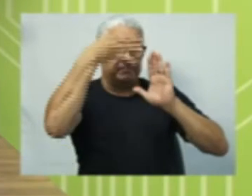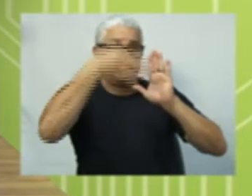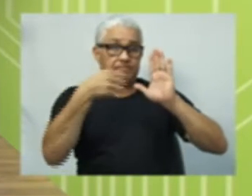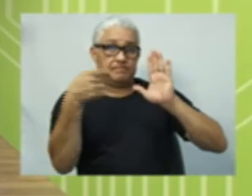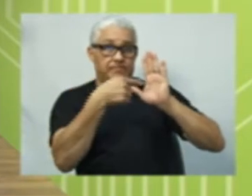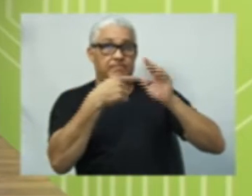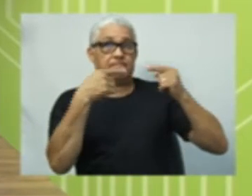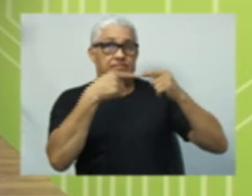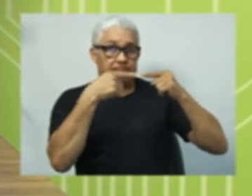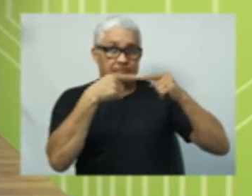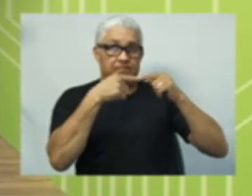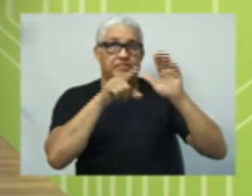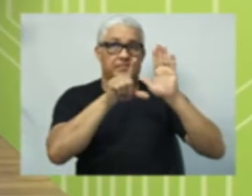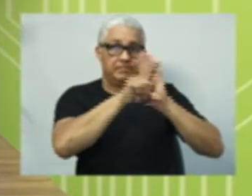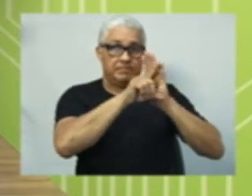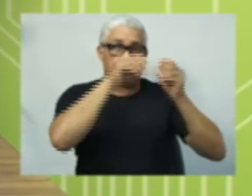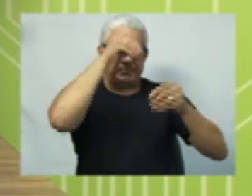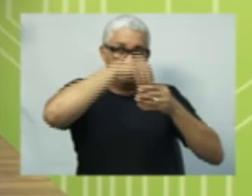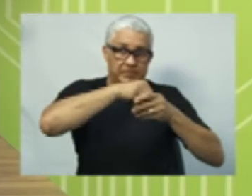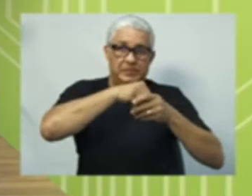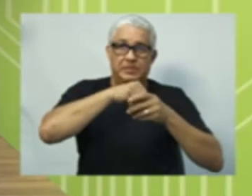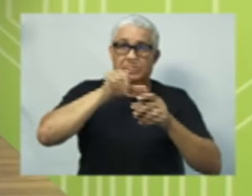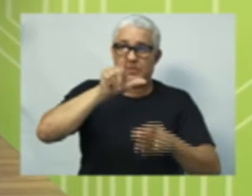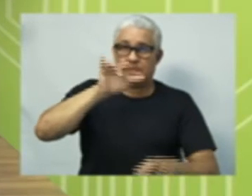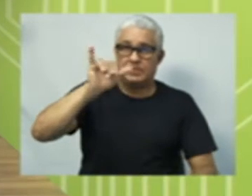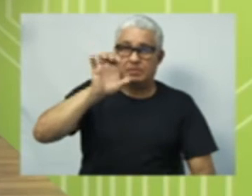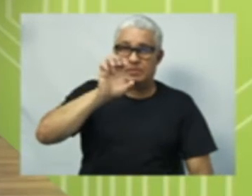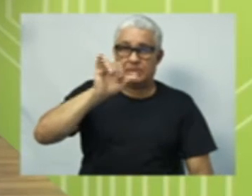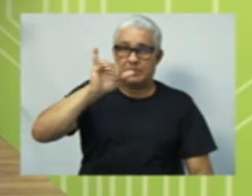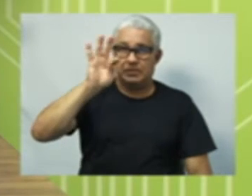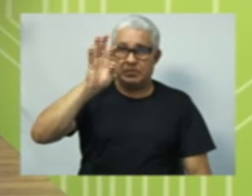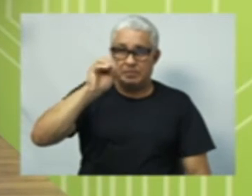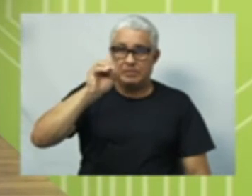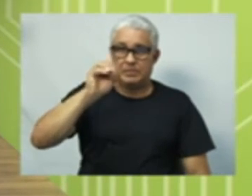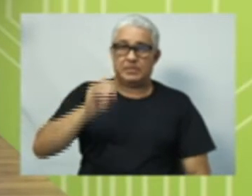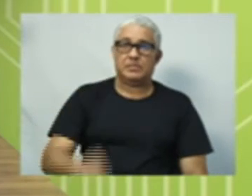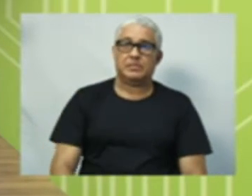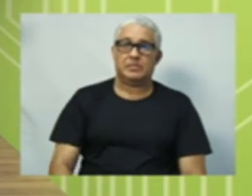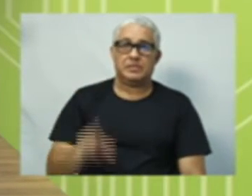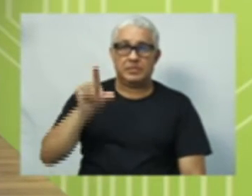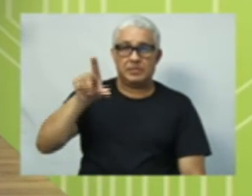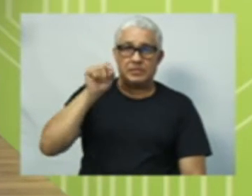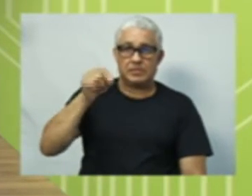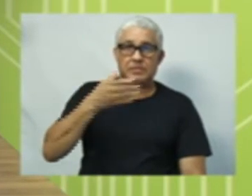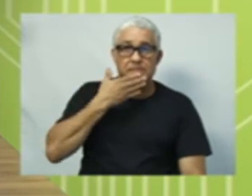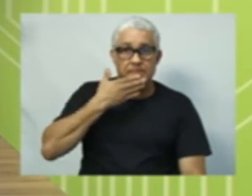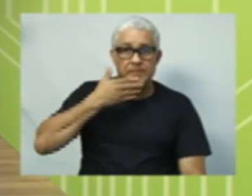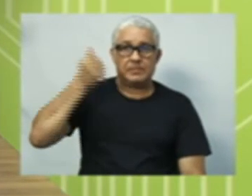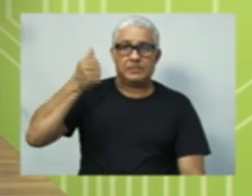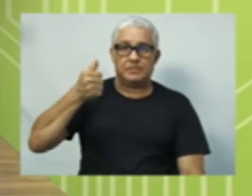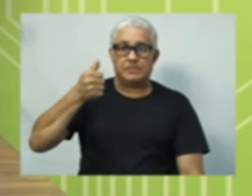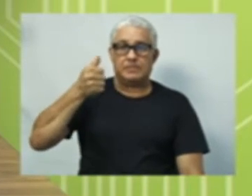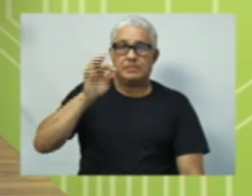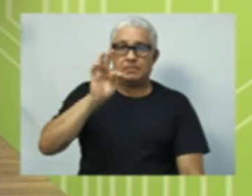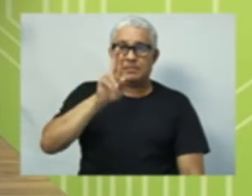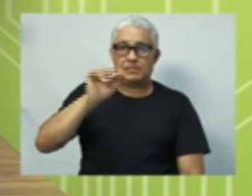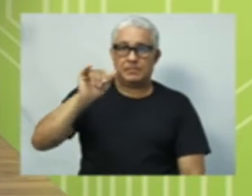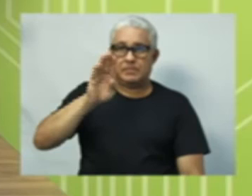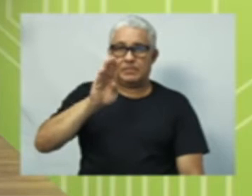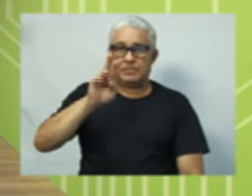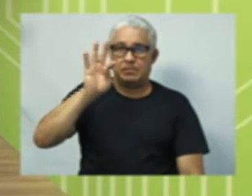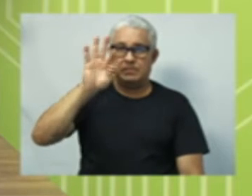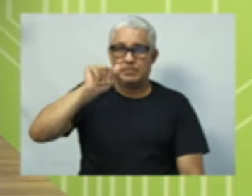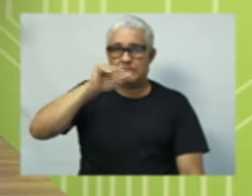legal de fazer um ato lícito, é um ato lícito de escolher qual é a melhor tributação para a